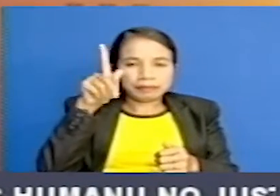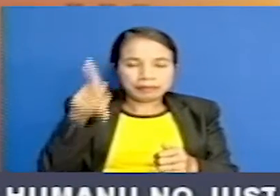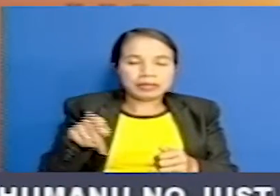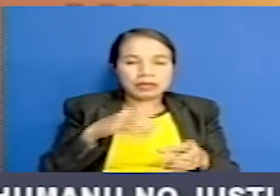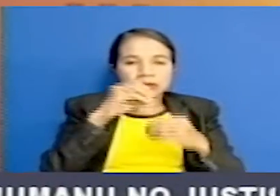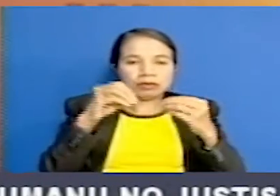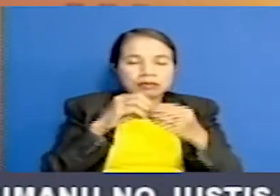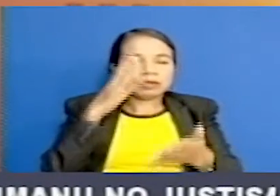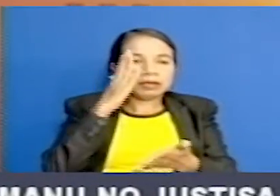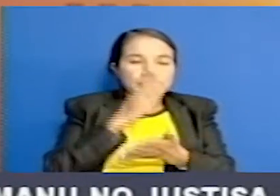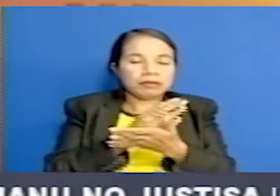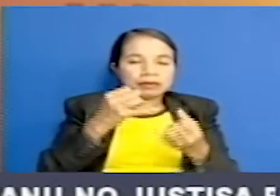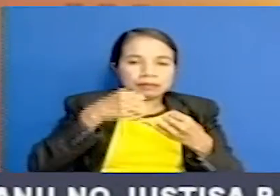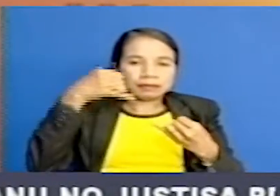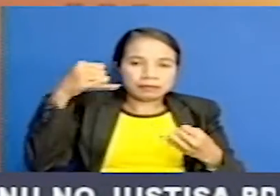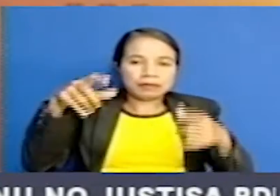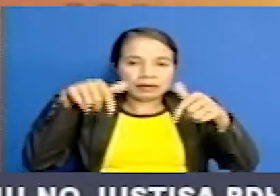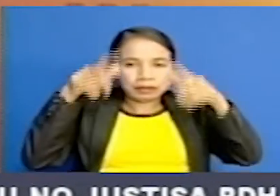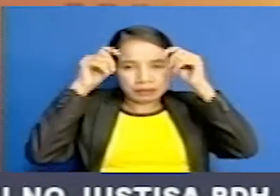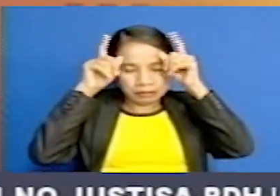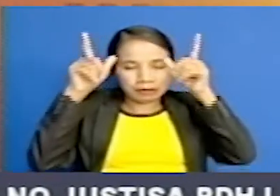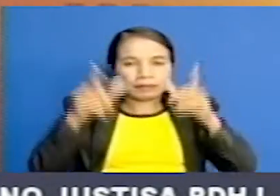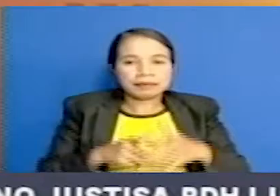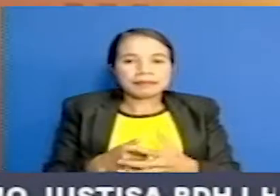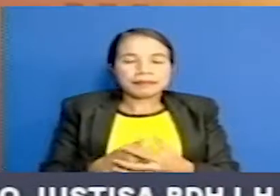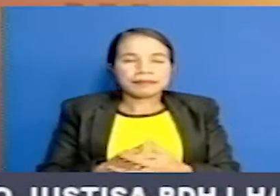a combate à malnutrição e a Timor-Leste.